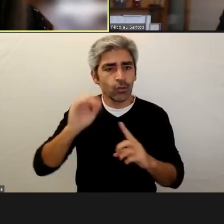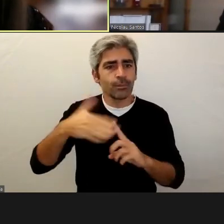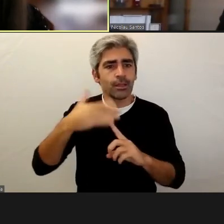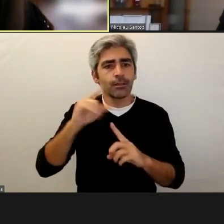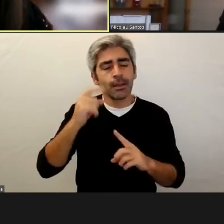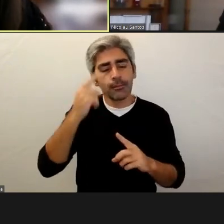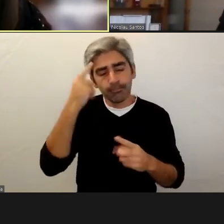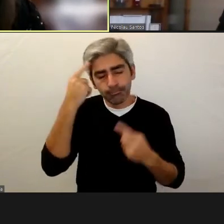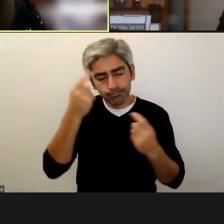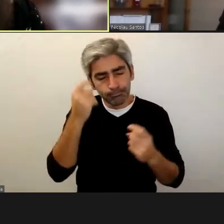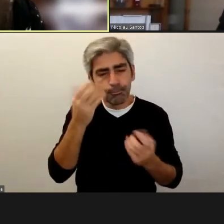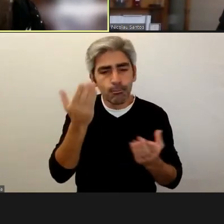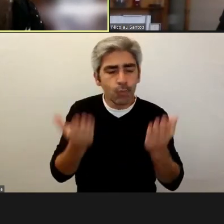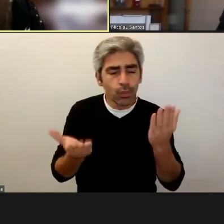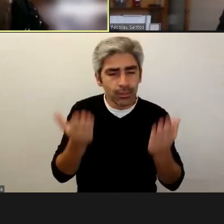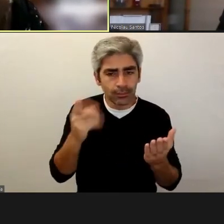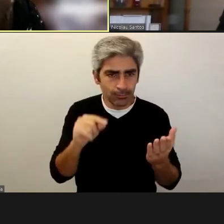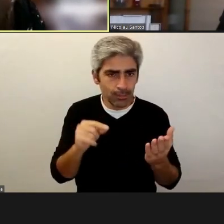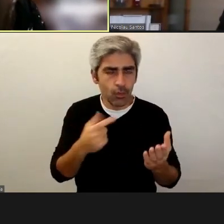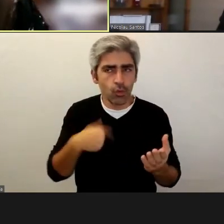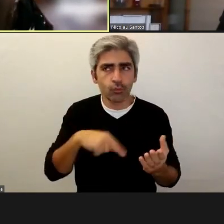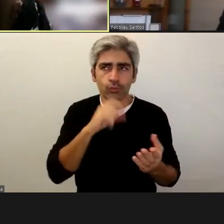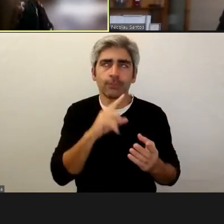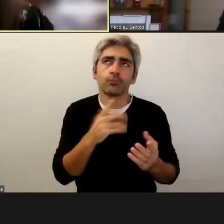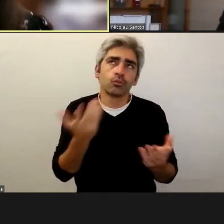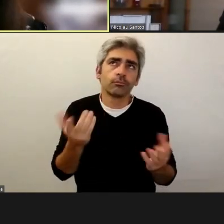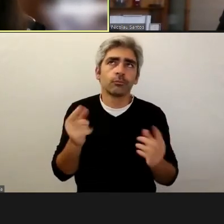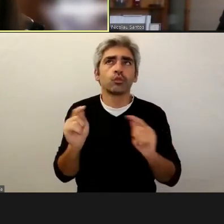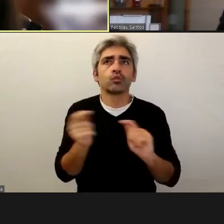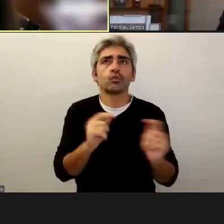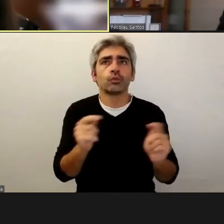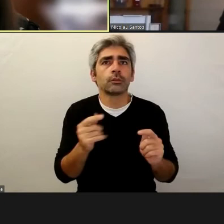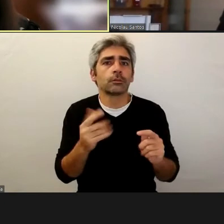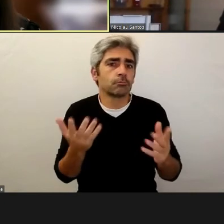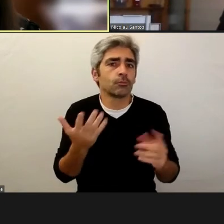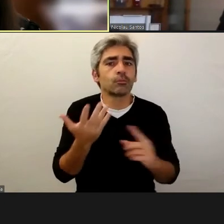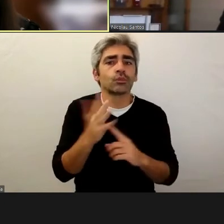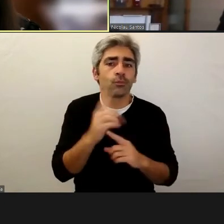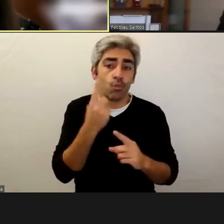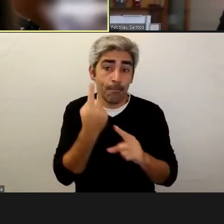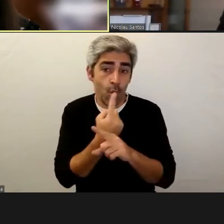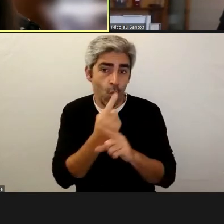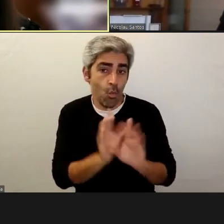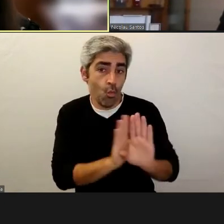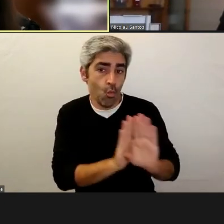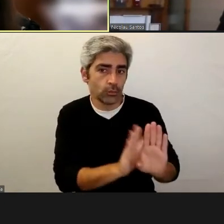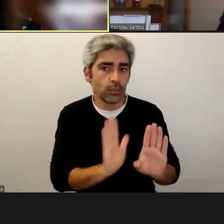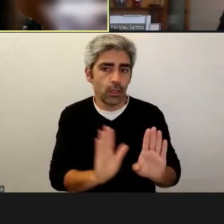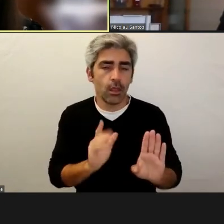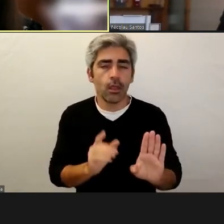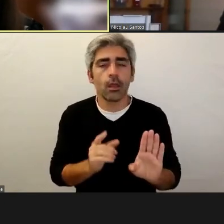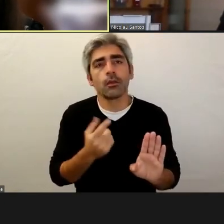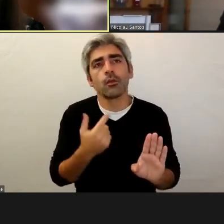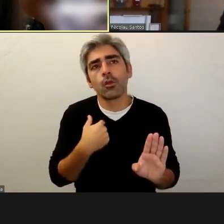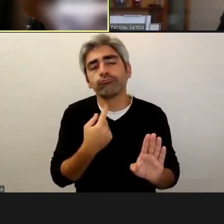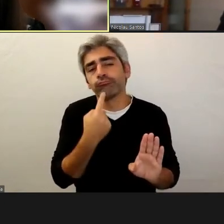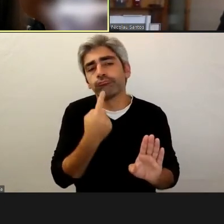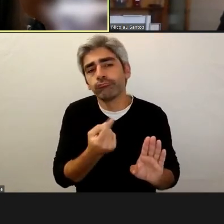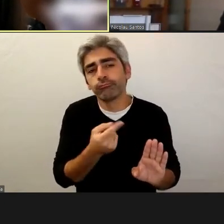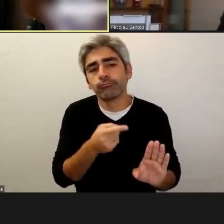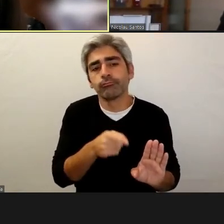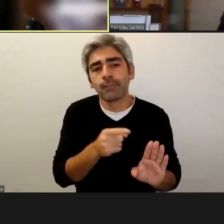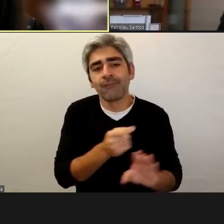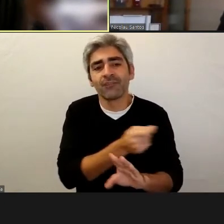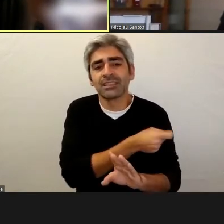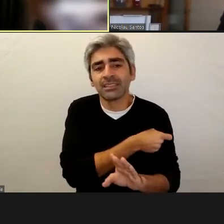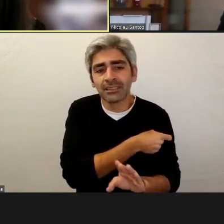ponderação. Ou seja, nós podemos discutir se uma coisa é estabelecermos aqui a questão da